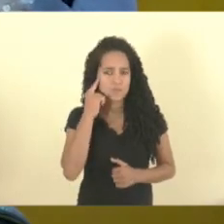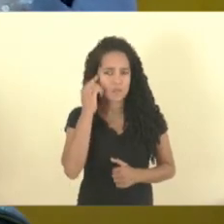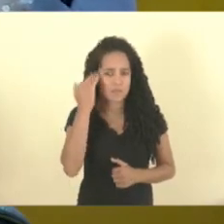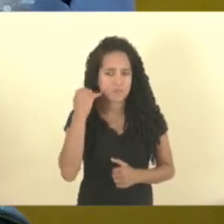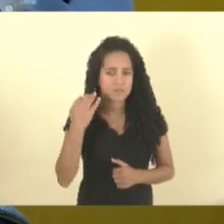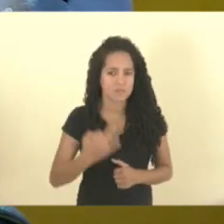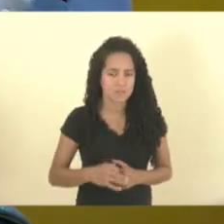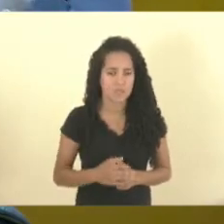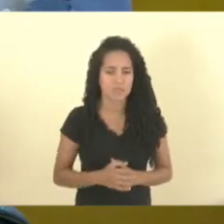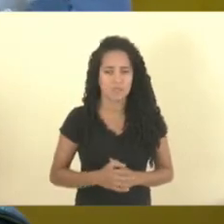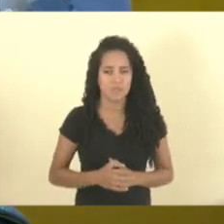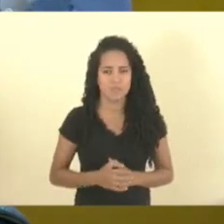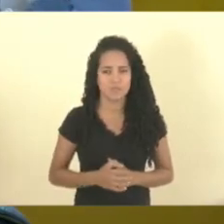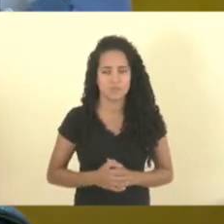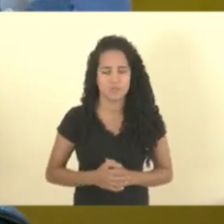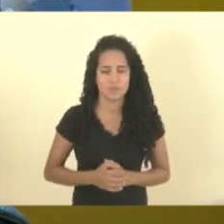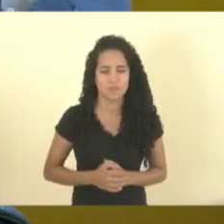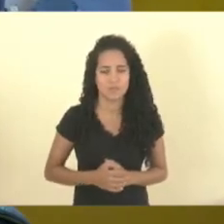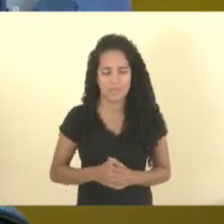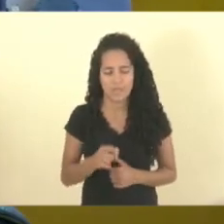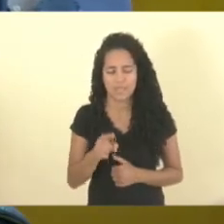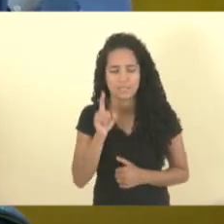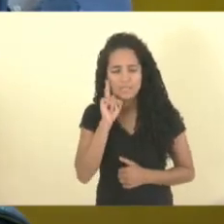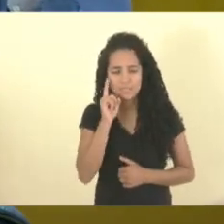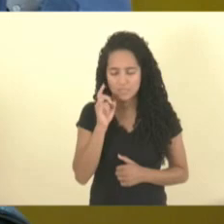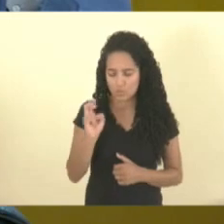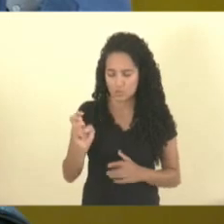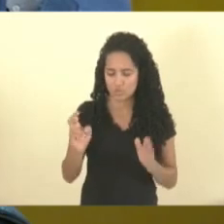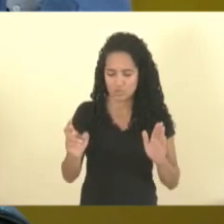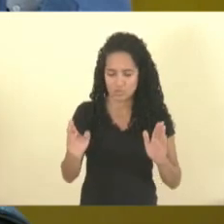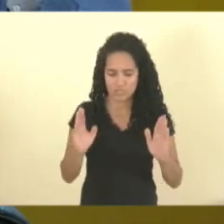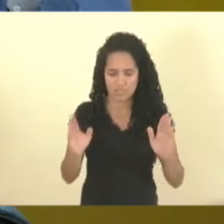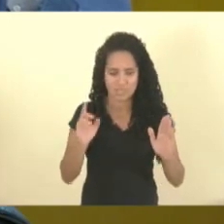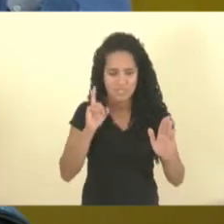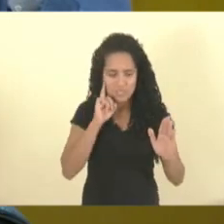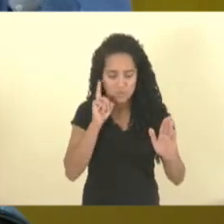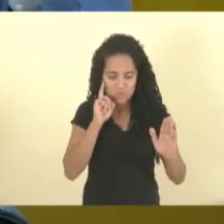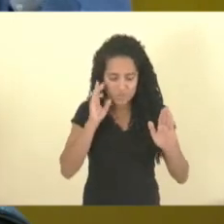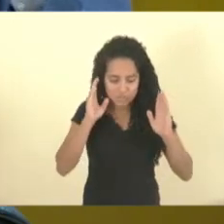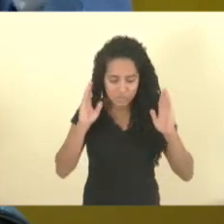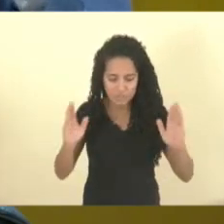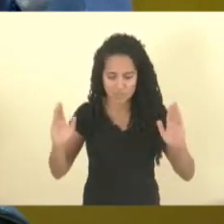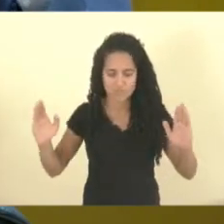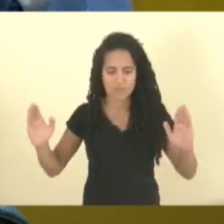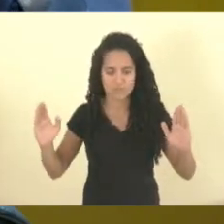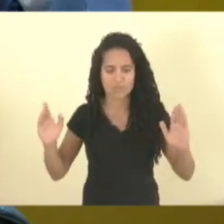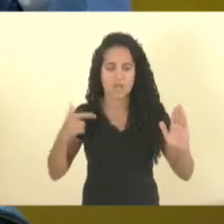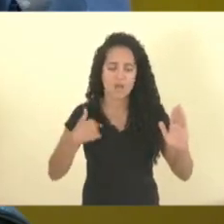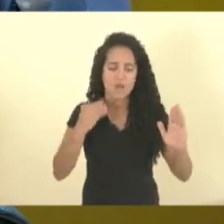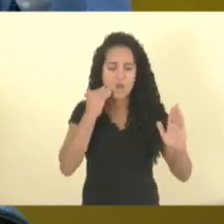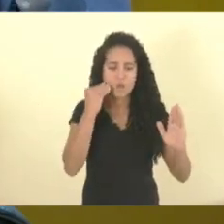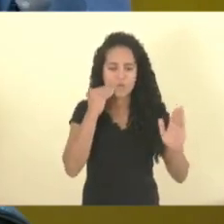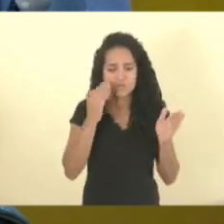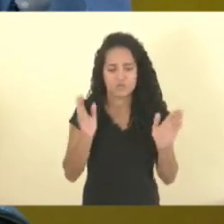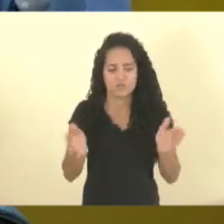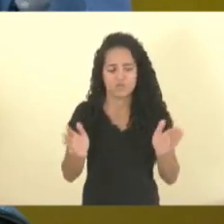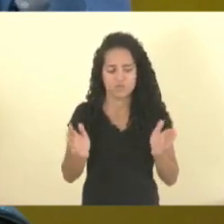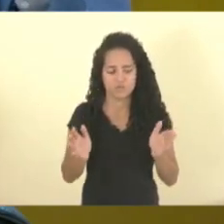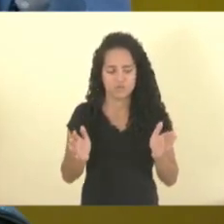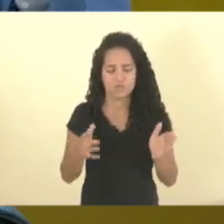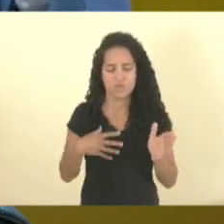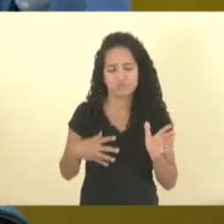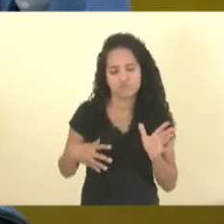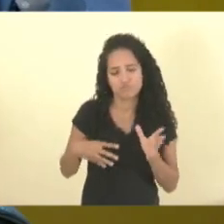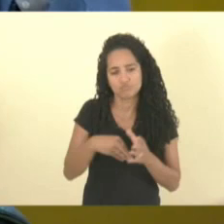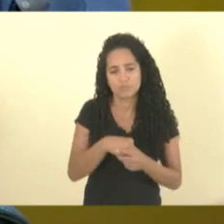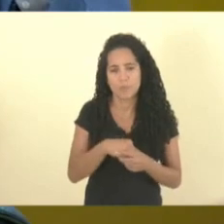só de antecipar esses 5 dias, para os 5 dias úteis, para os 5 dias, nós tivemos a oportunidade de incluir